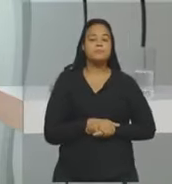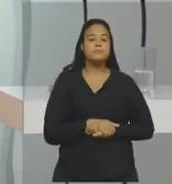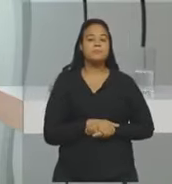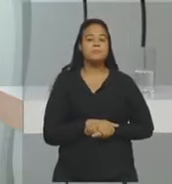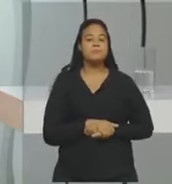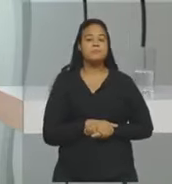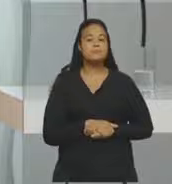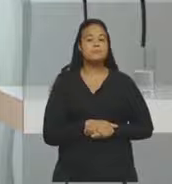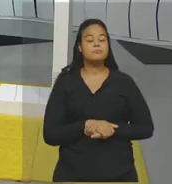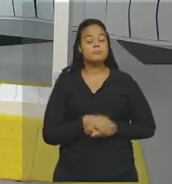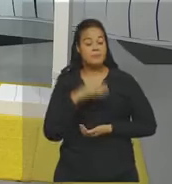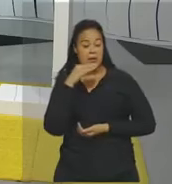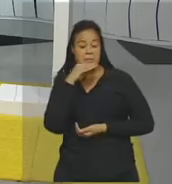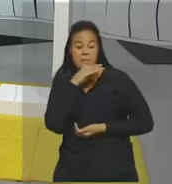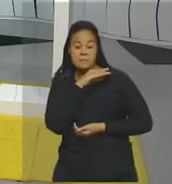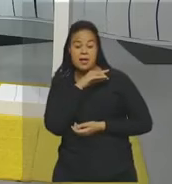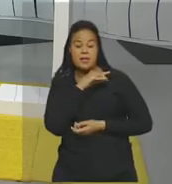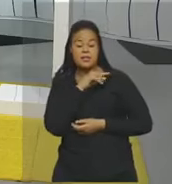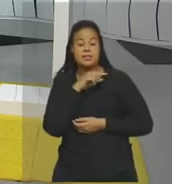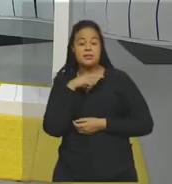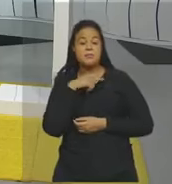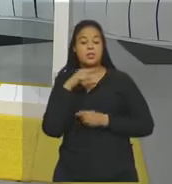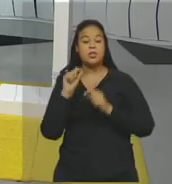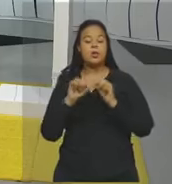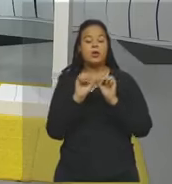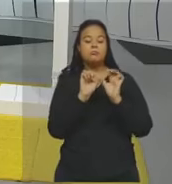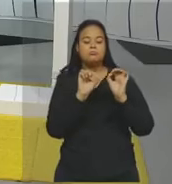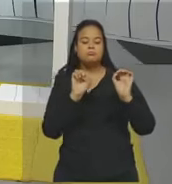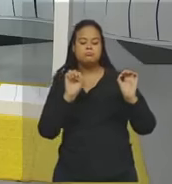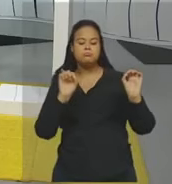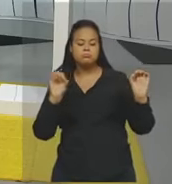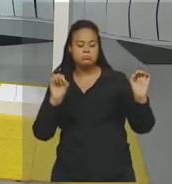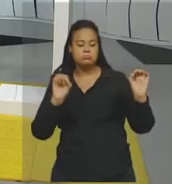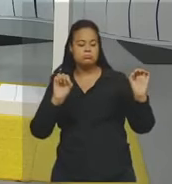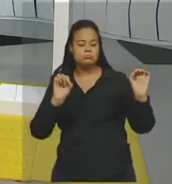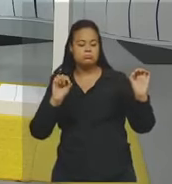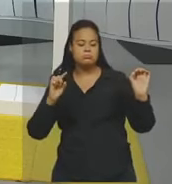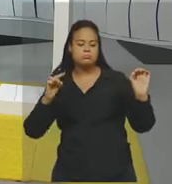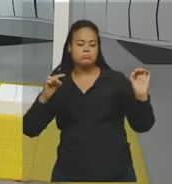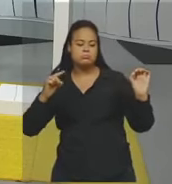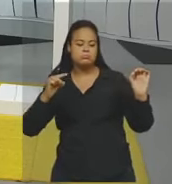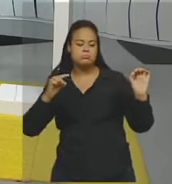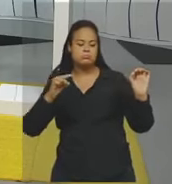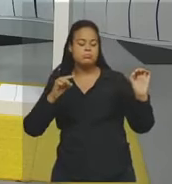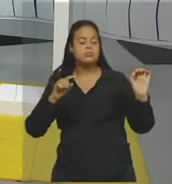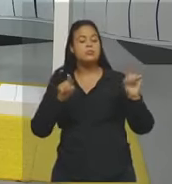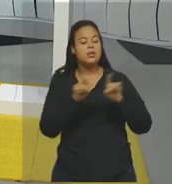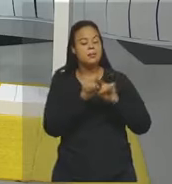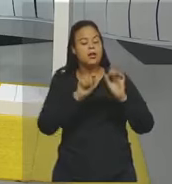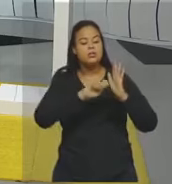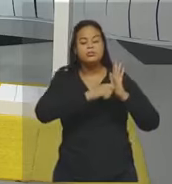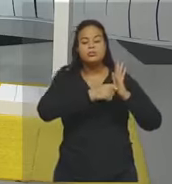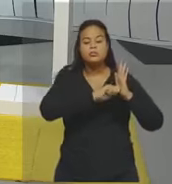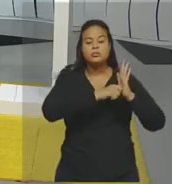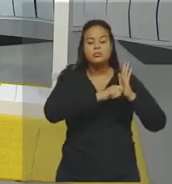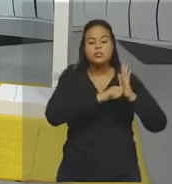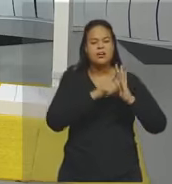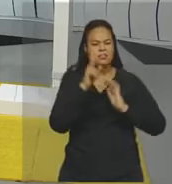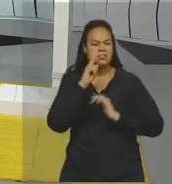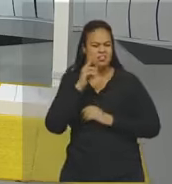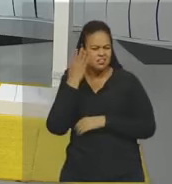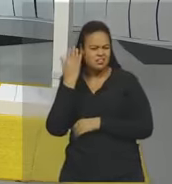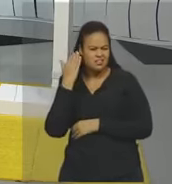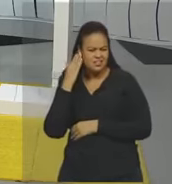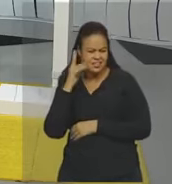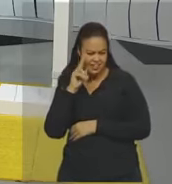Ali, gente, vocês percebam que nós temos um amperito, temos uma chave, né? Coisa que nós já vimos em módulos anteriores, né? Em